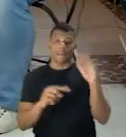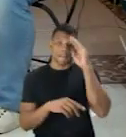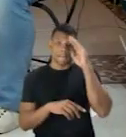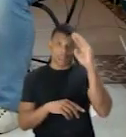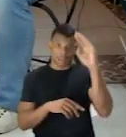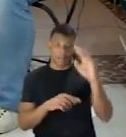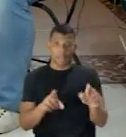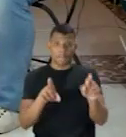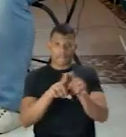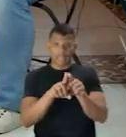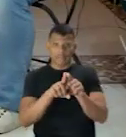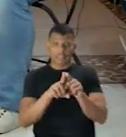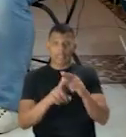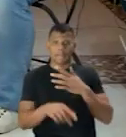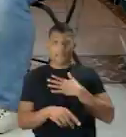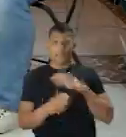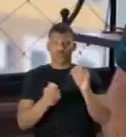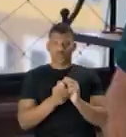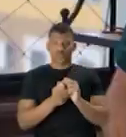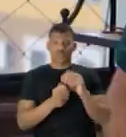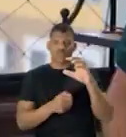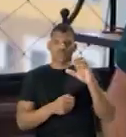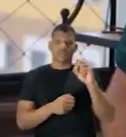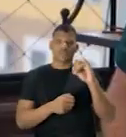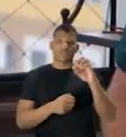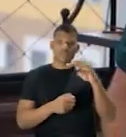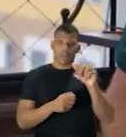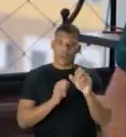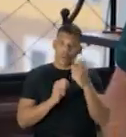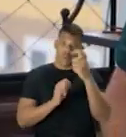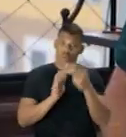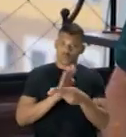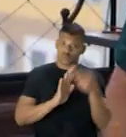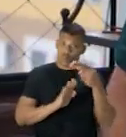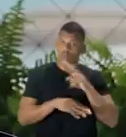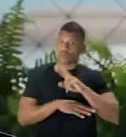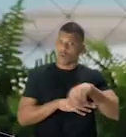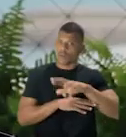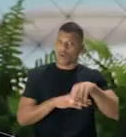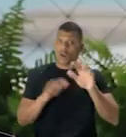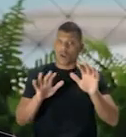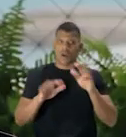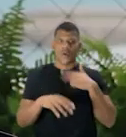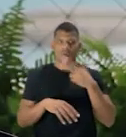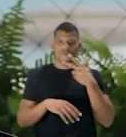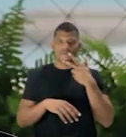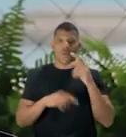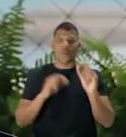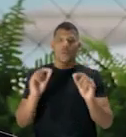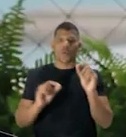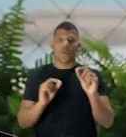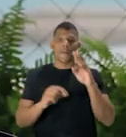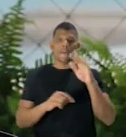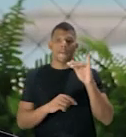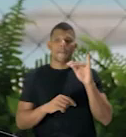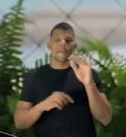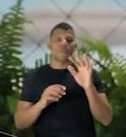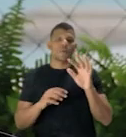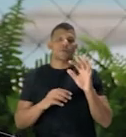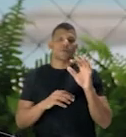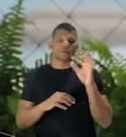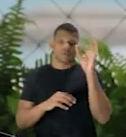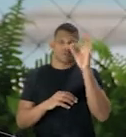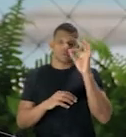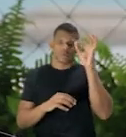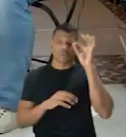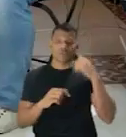todas. Mas eu acho que a parceria minha com Simas, que eu não sou um compositor, digamos que eu seja um compositor bissexto. E a